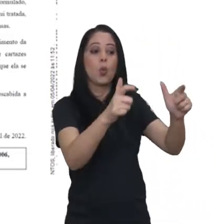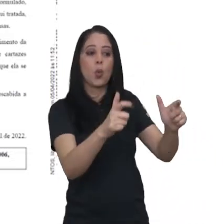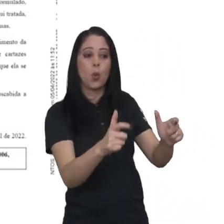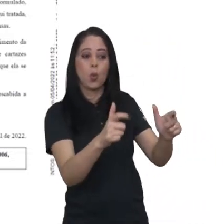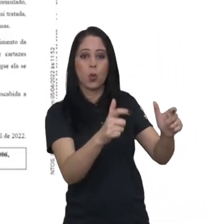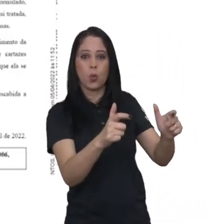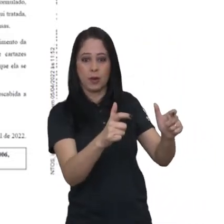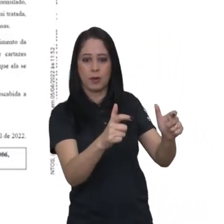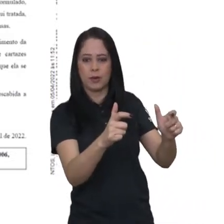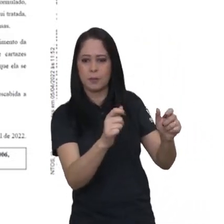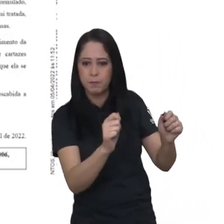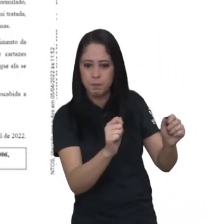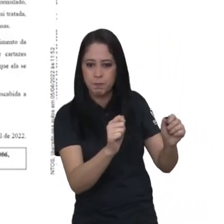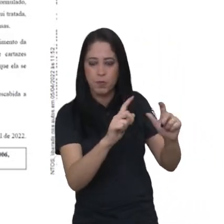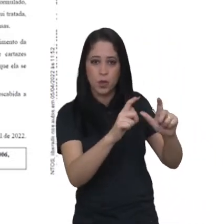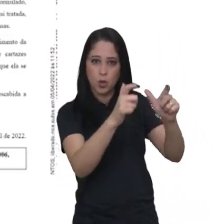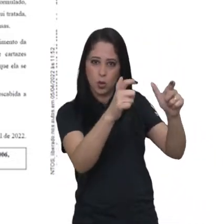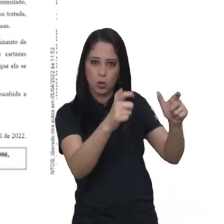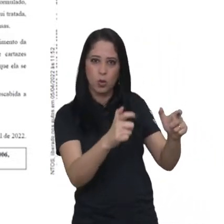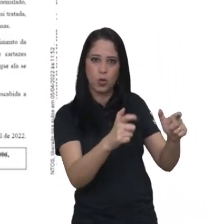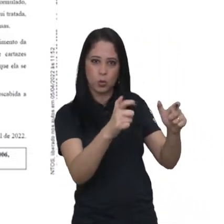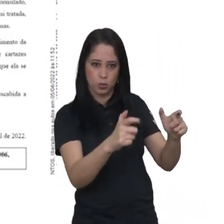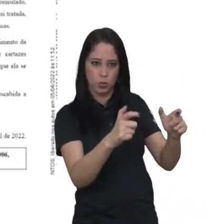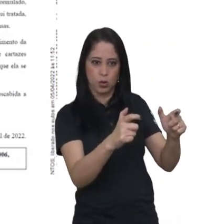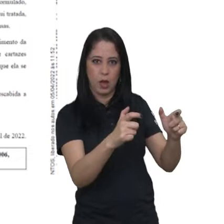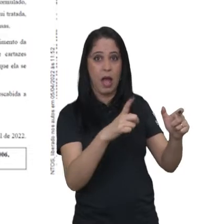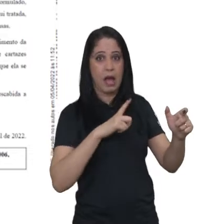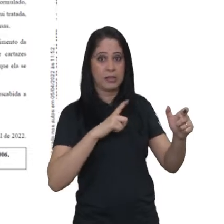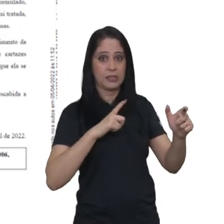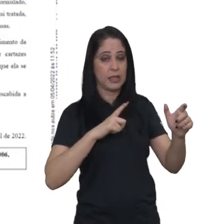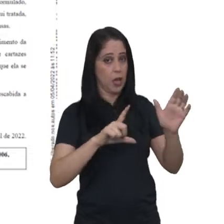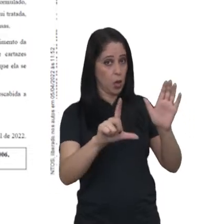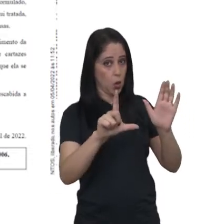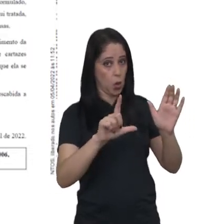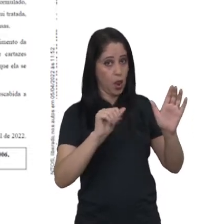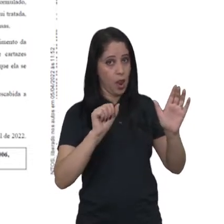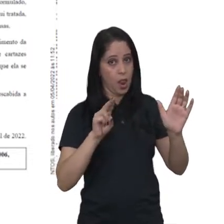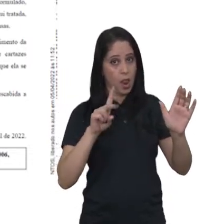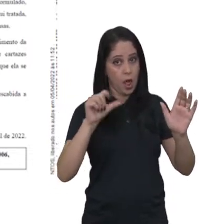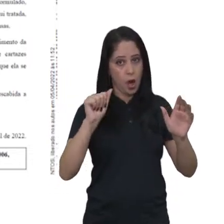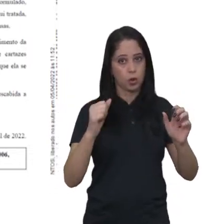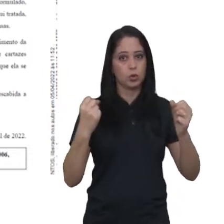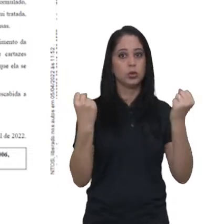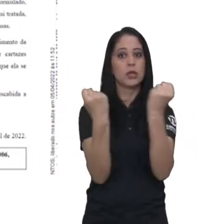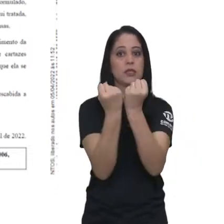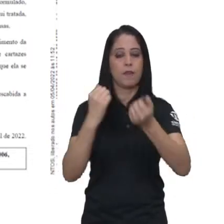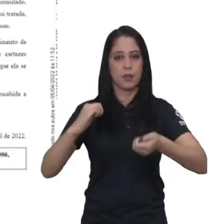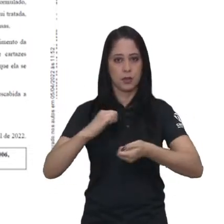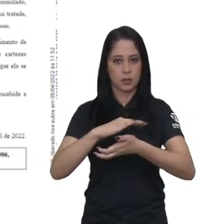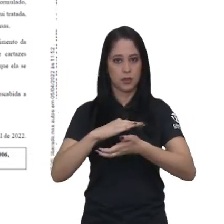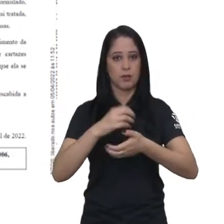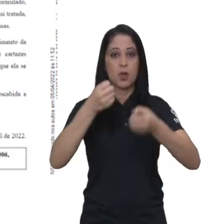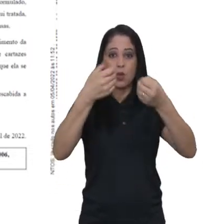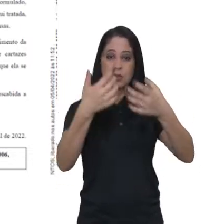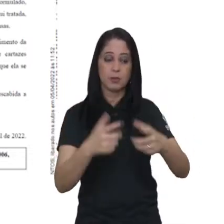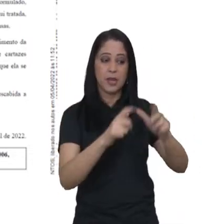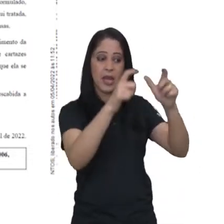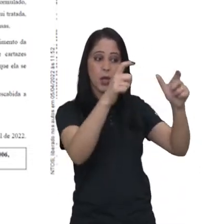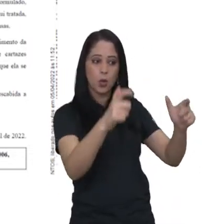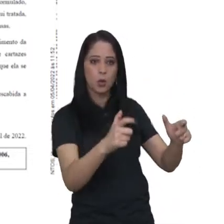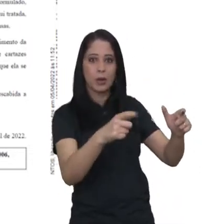R4, não, risco alto, R3. E aqui tem um laudo da Defesa Civil que foi feito dizendo que era R3.